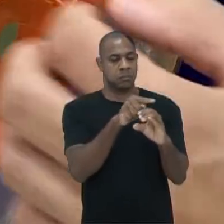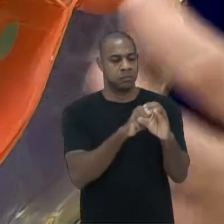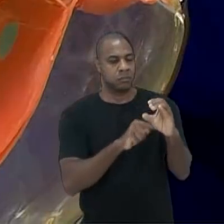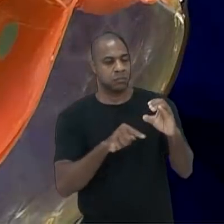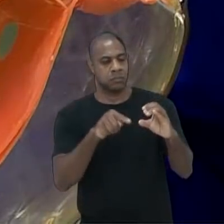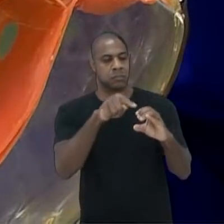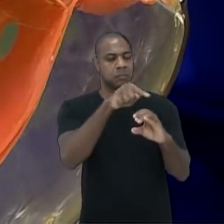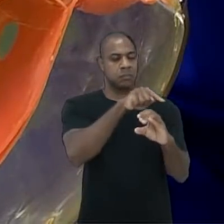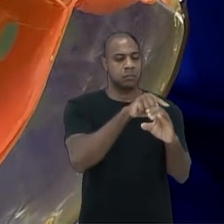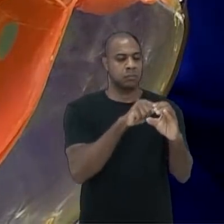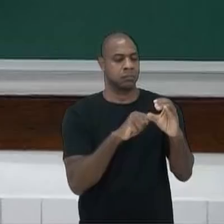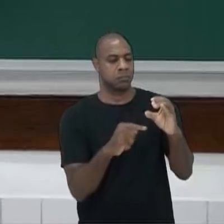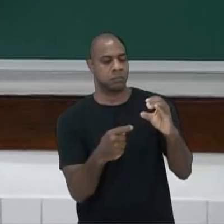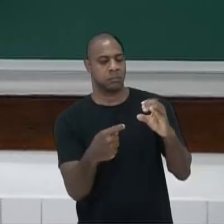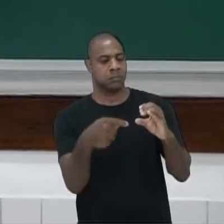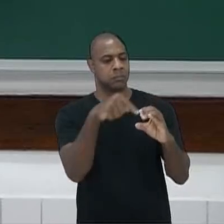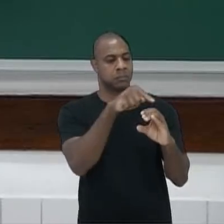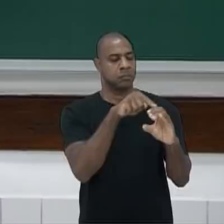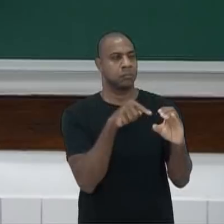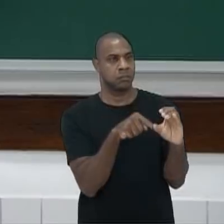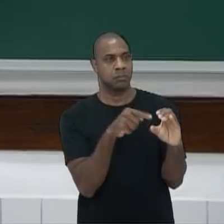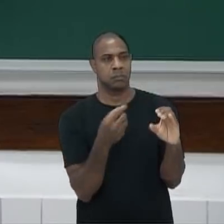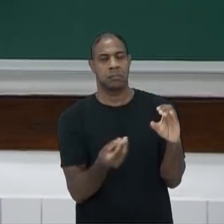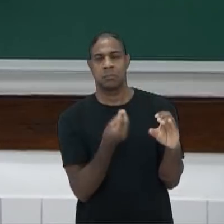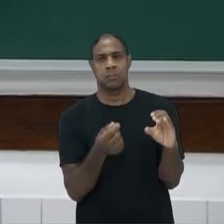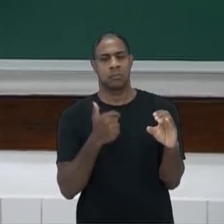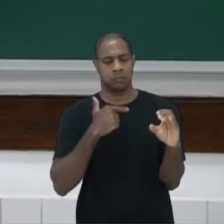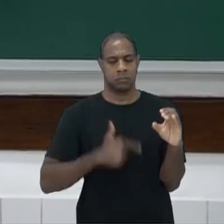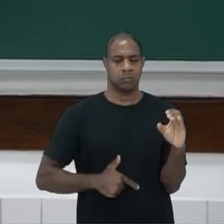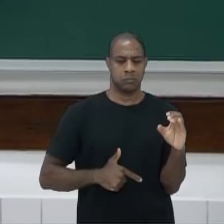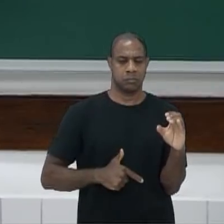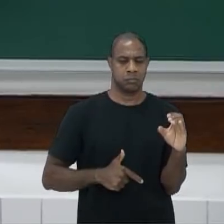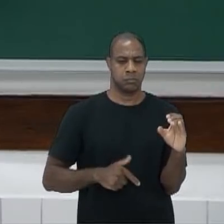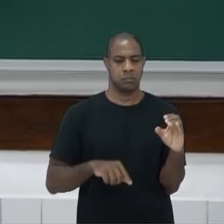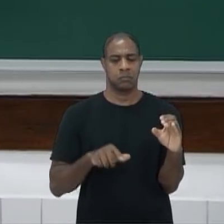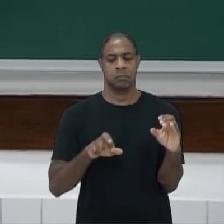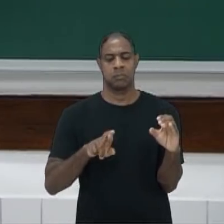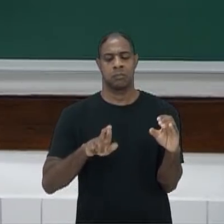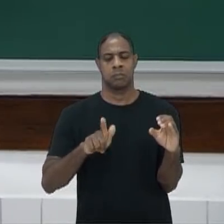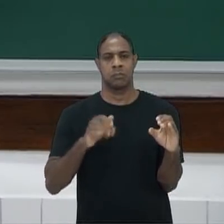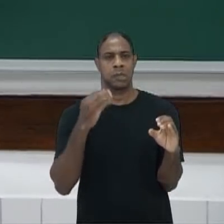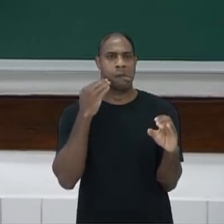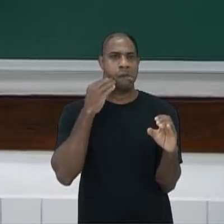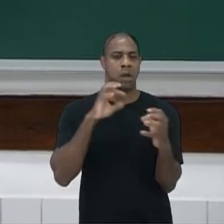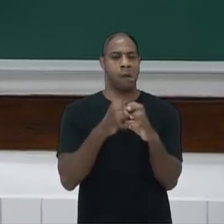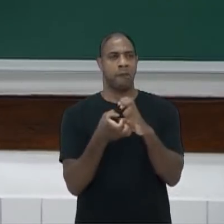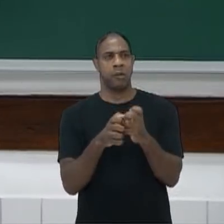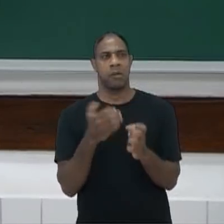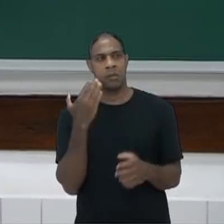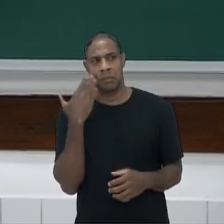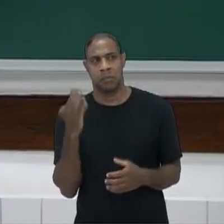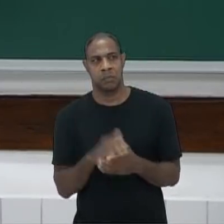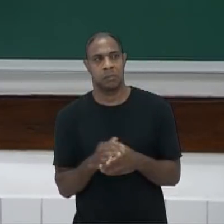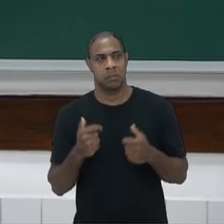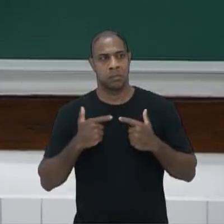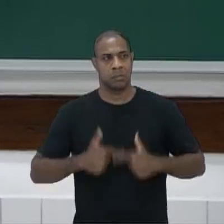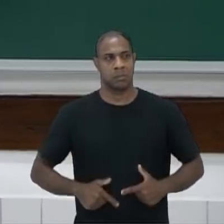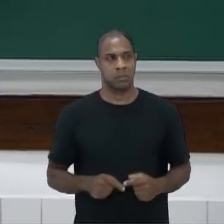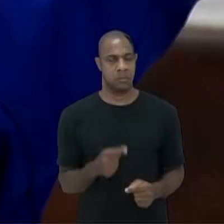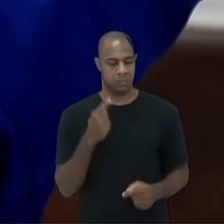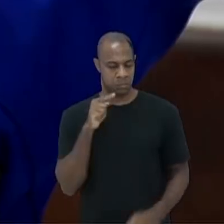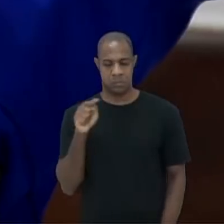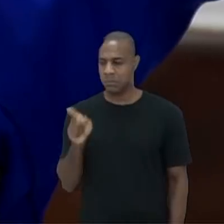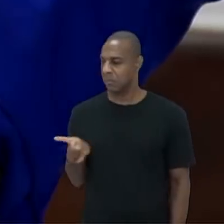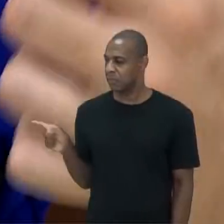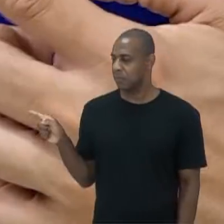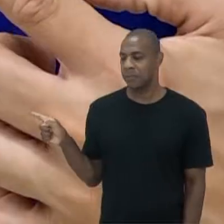torno do nosso núcleo. Mas, Fabiano, como ele é liso e rugoso? Ele é rugoso quando ele tem, olha aqui embaixo, eu tenho um